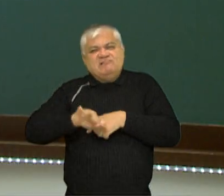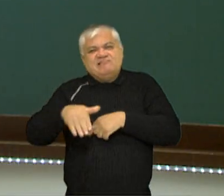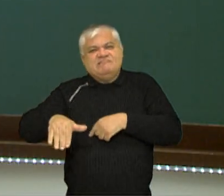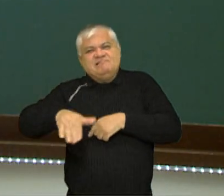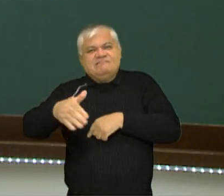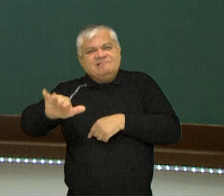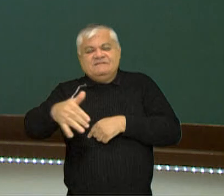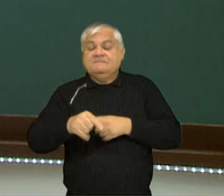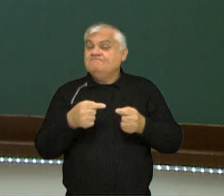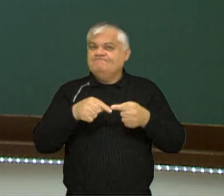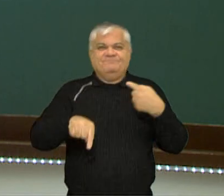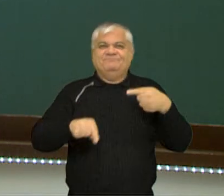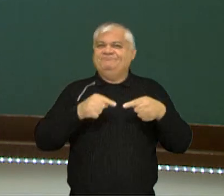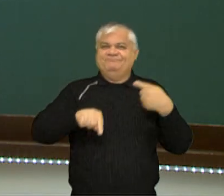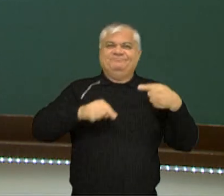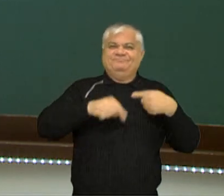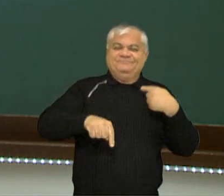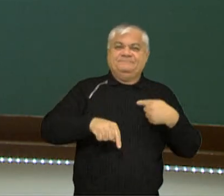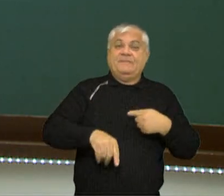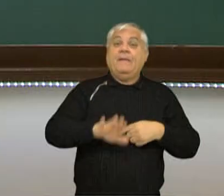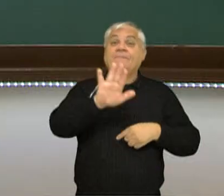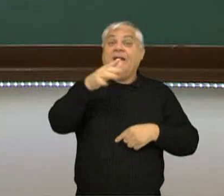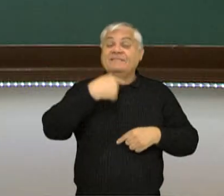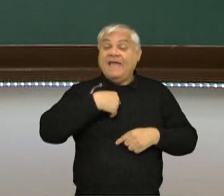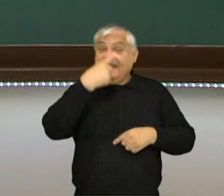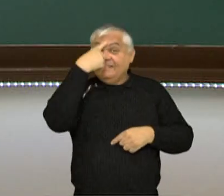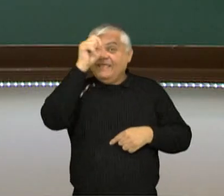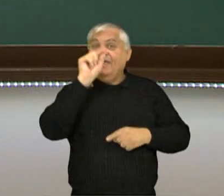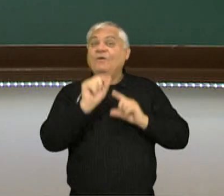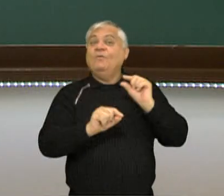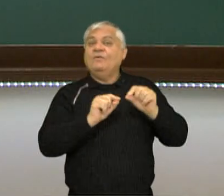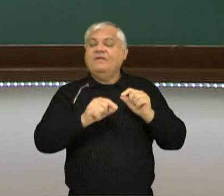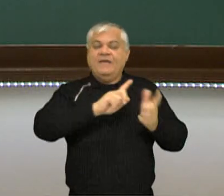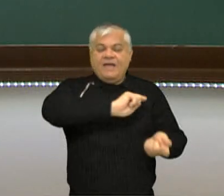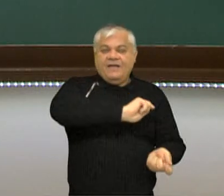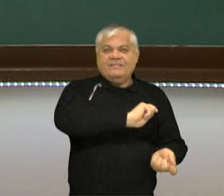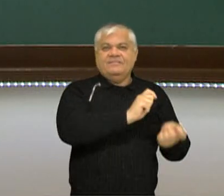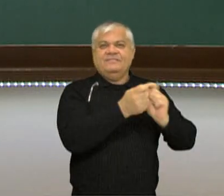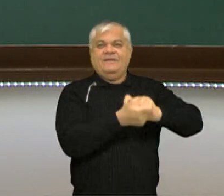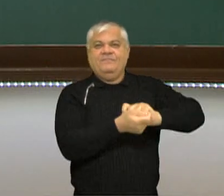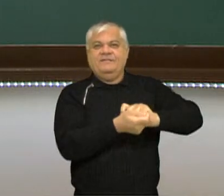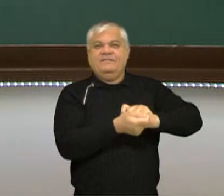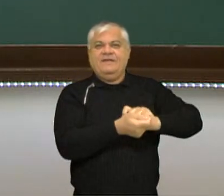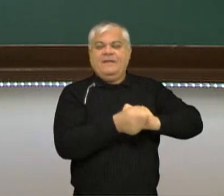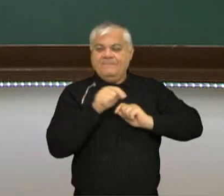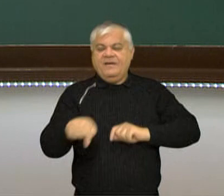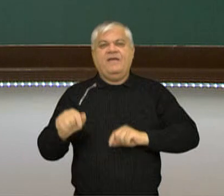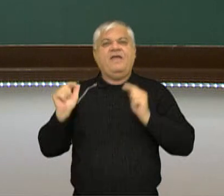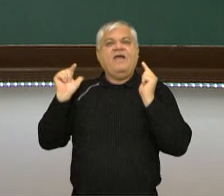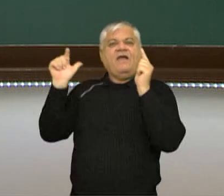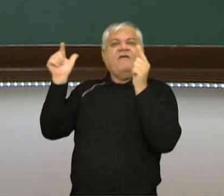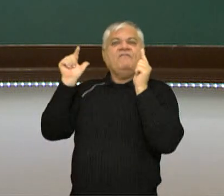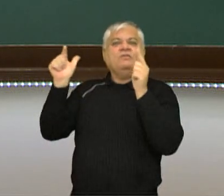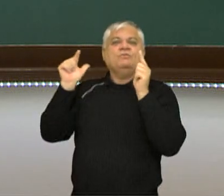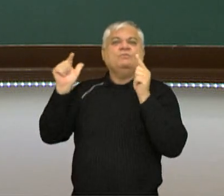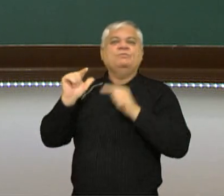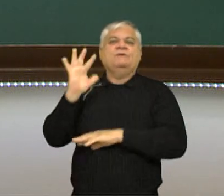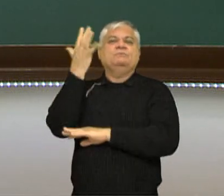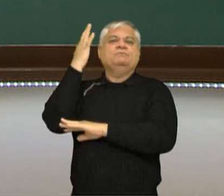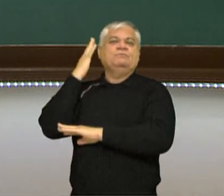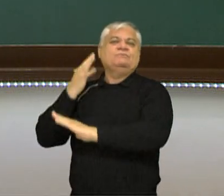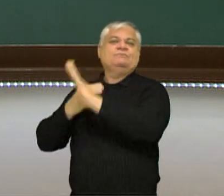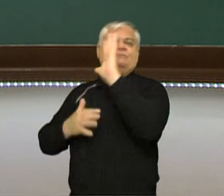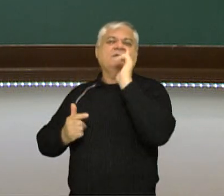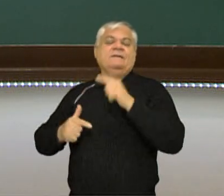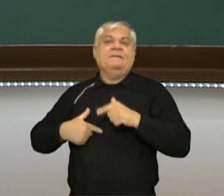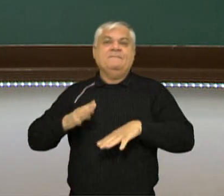Já vou avisando vocês. Mas a ideia principal era o quê? Trazer mais aventura para o ciclismo, deixar a